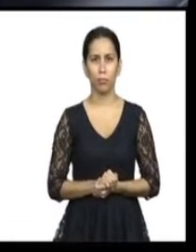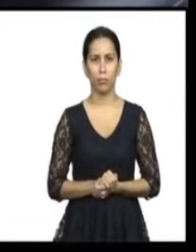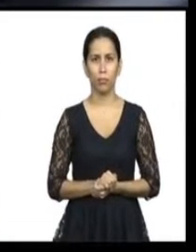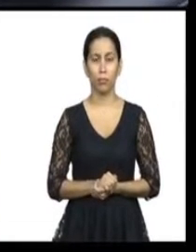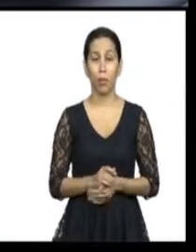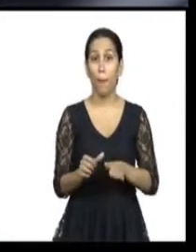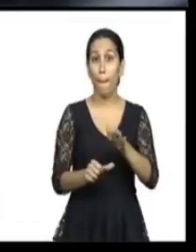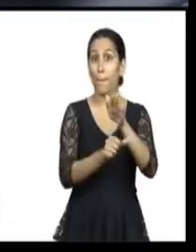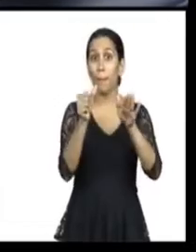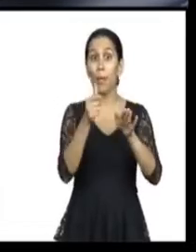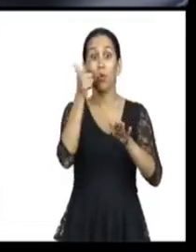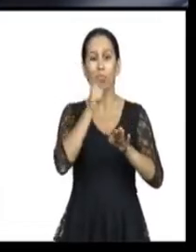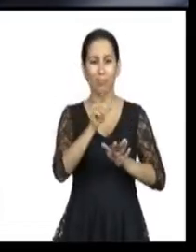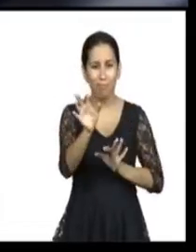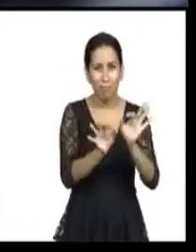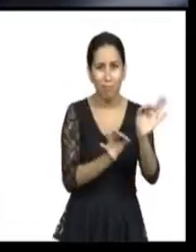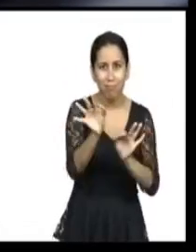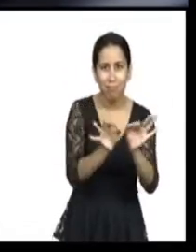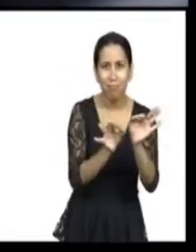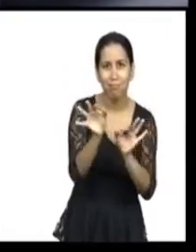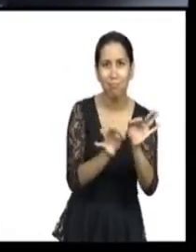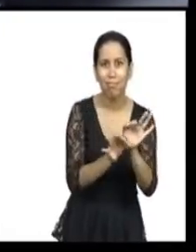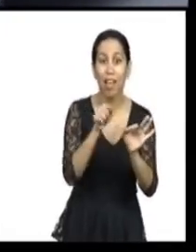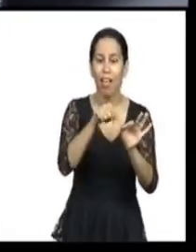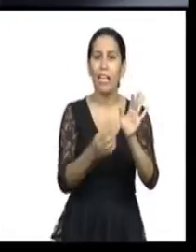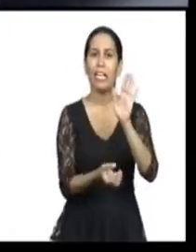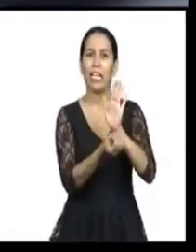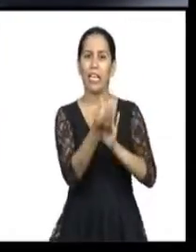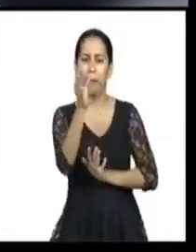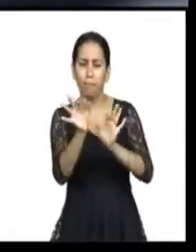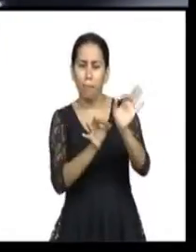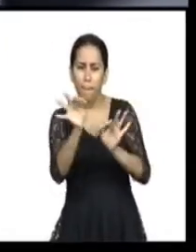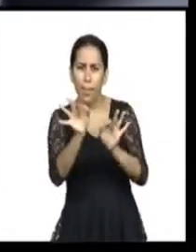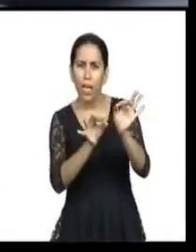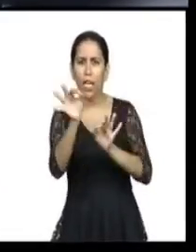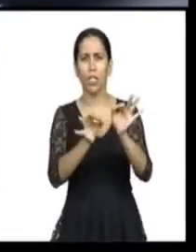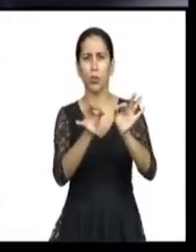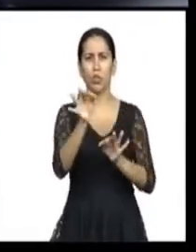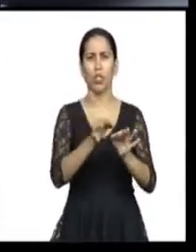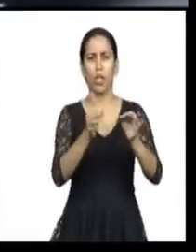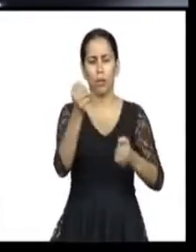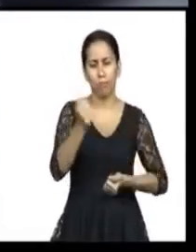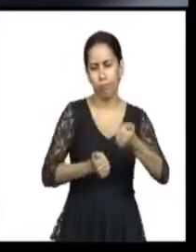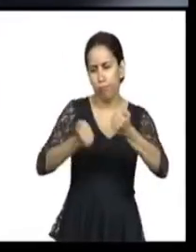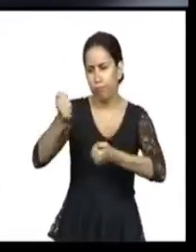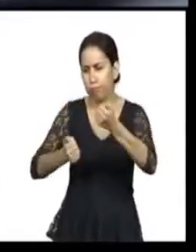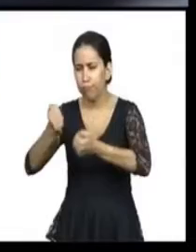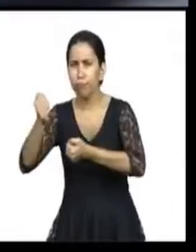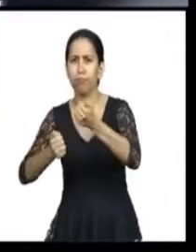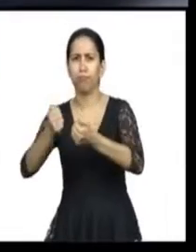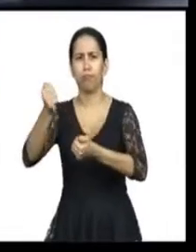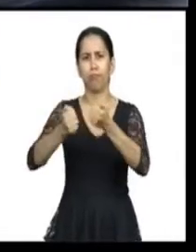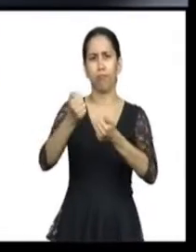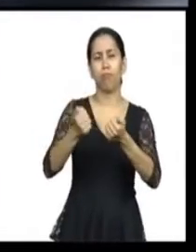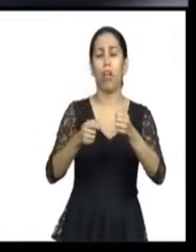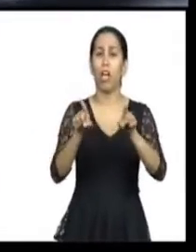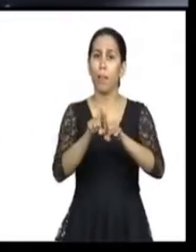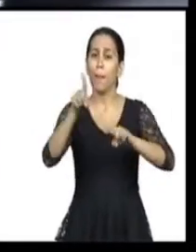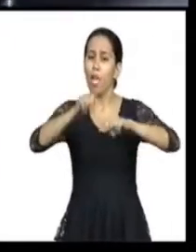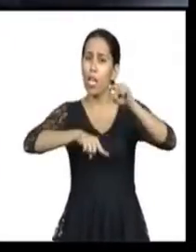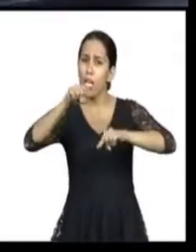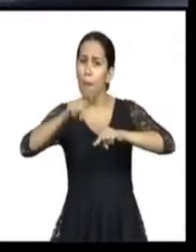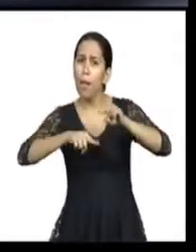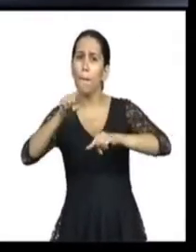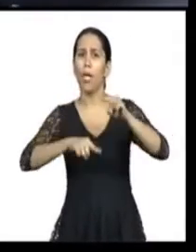O primeiro passo para organizar o fluxo de veículos é criar um plano de trânsito que considere a circulação de veículos leves e também dos equipamentos de